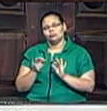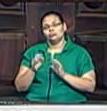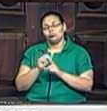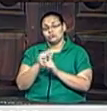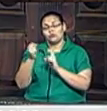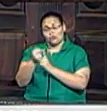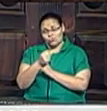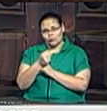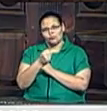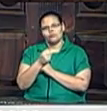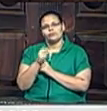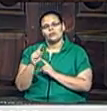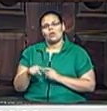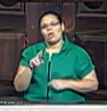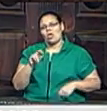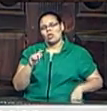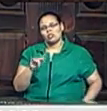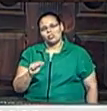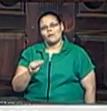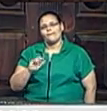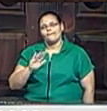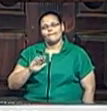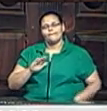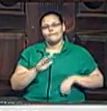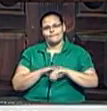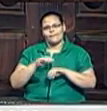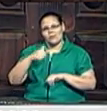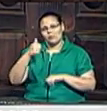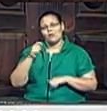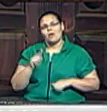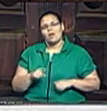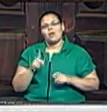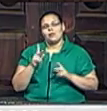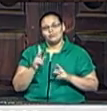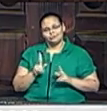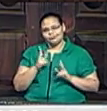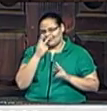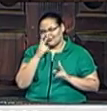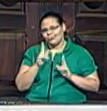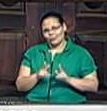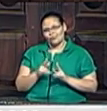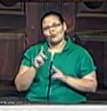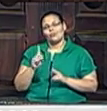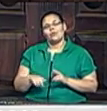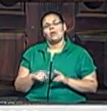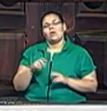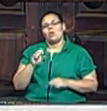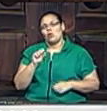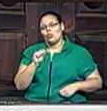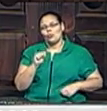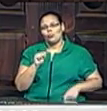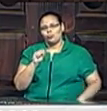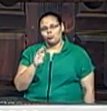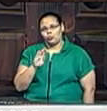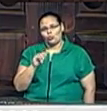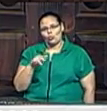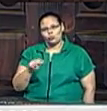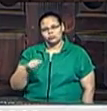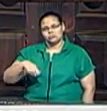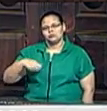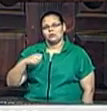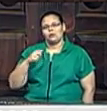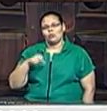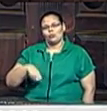Melhor é um complemento do Bolsa Família, só que com a metodologia diferente no cálculo da